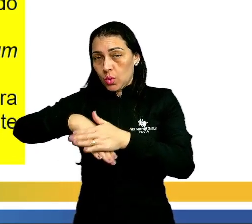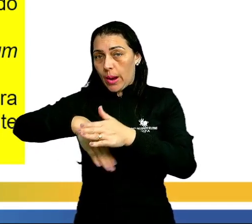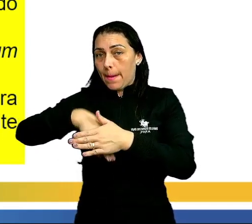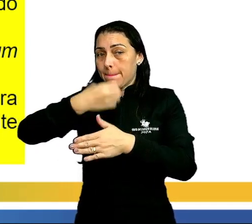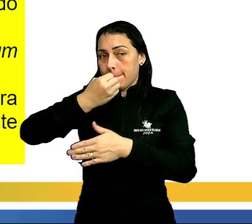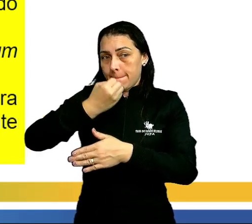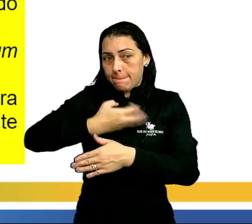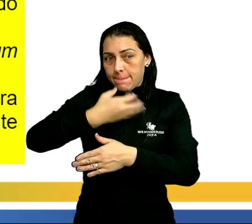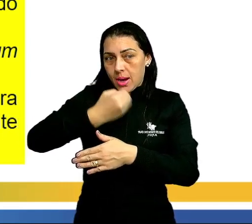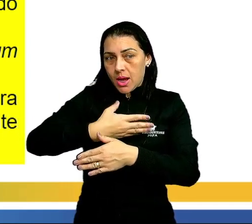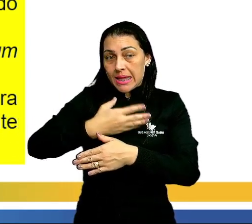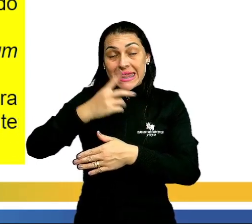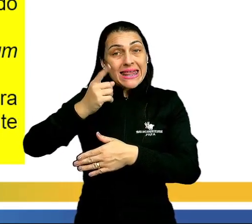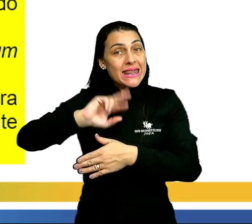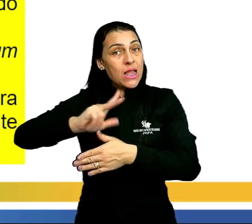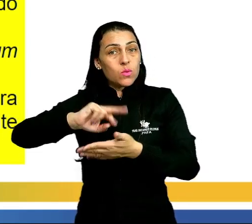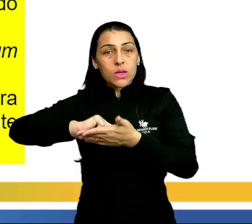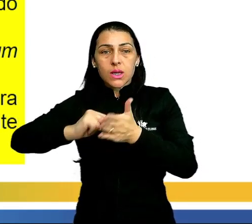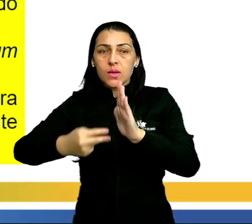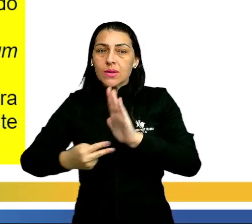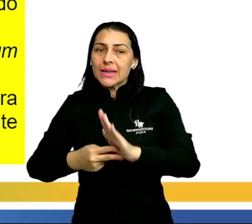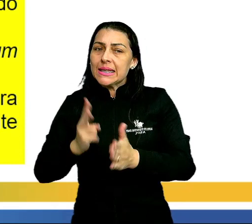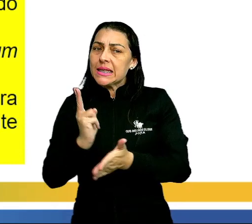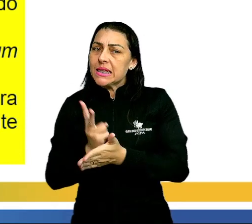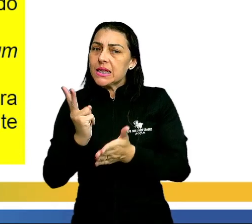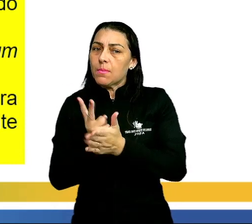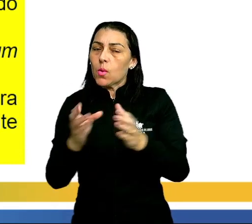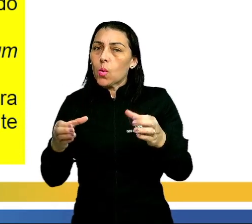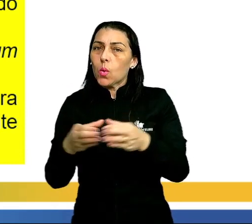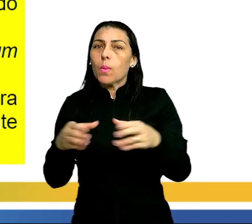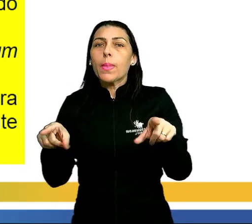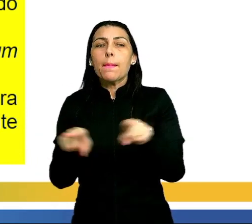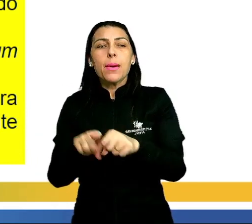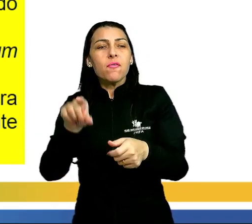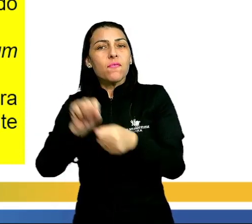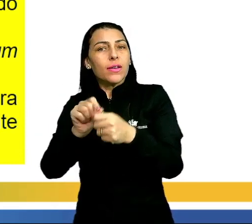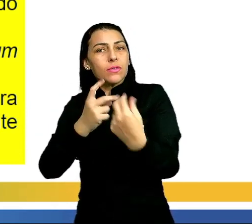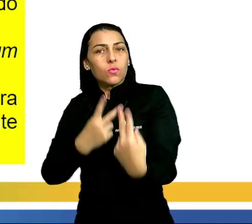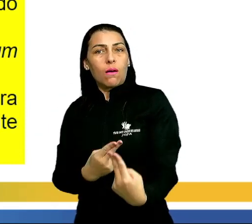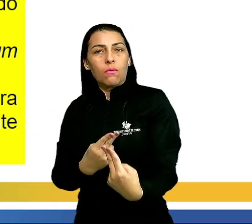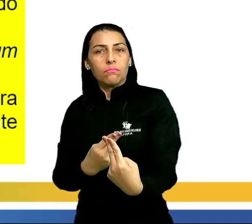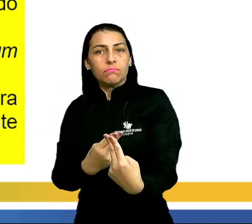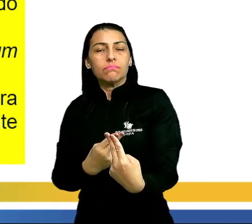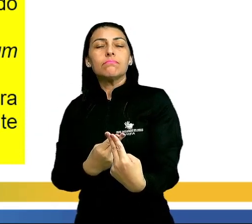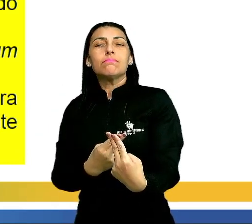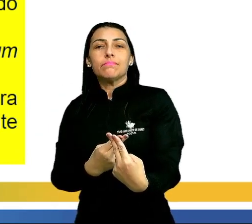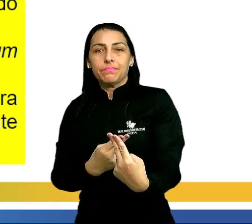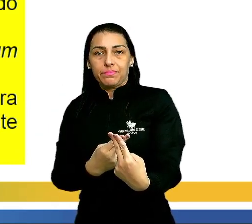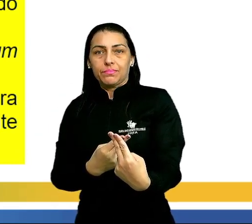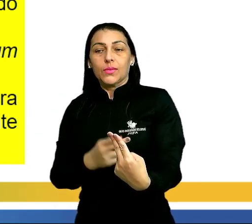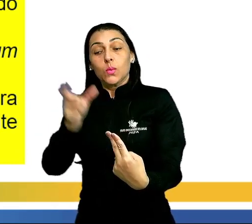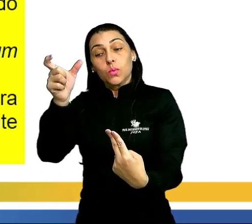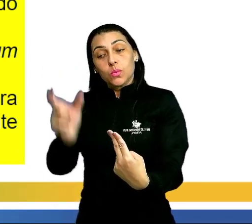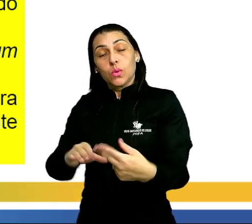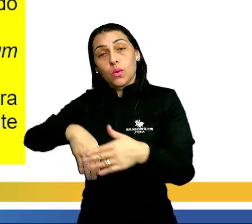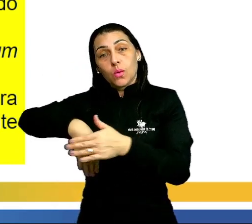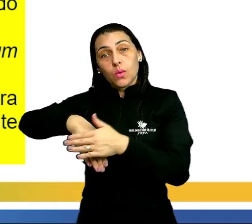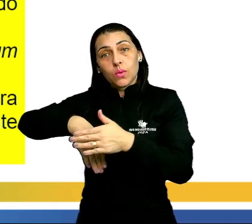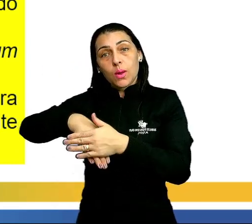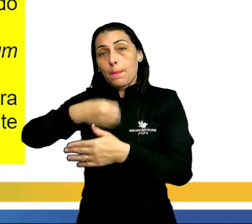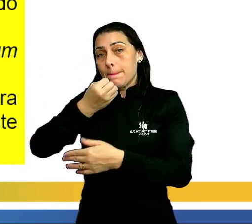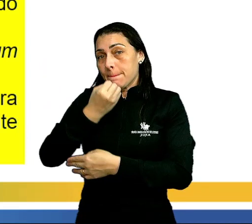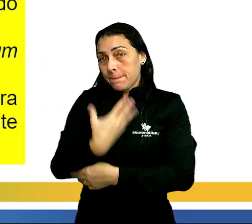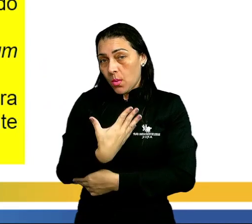futebol, joga bem, não significa que toda a sua equipe também faça o mesmo. E é claro que um jogador muito